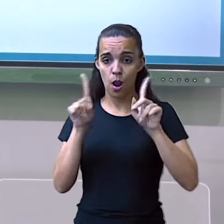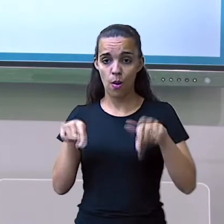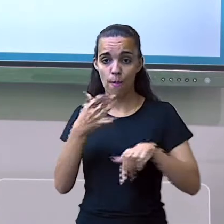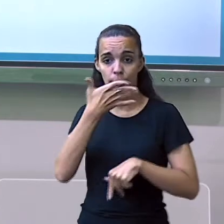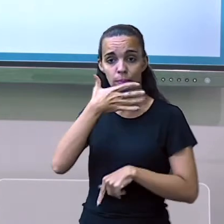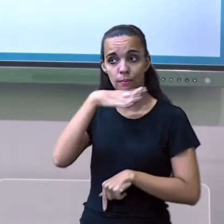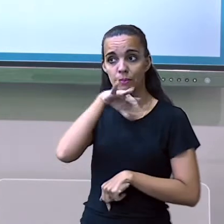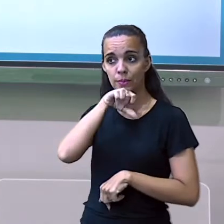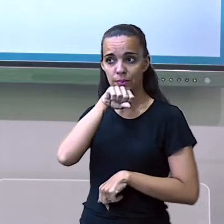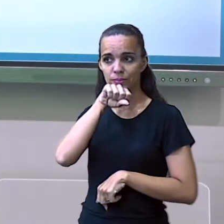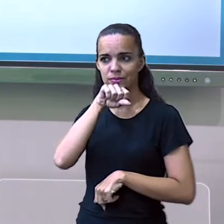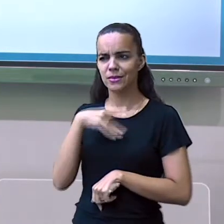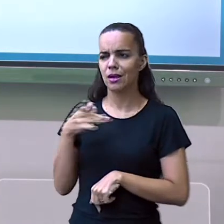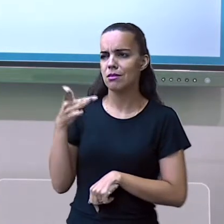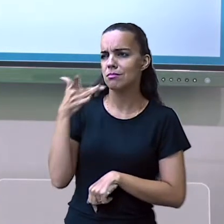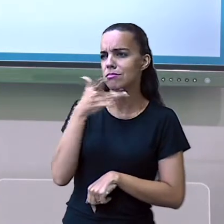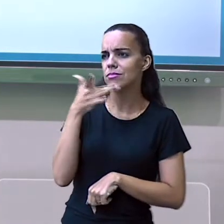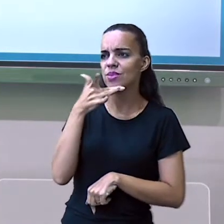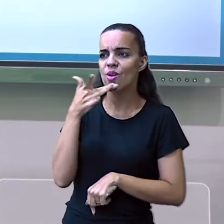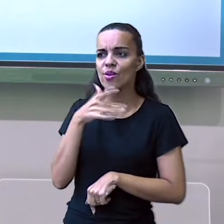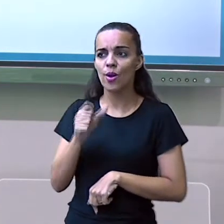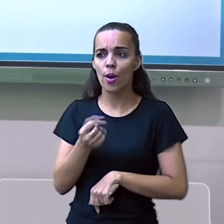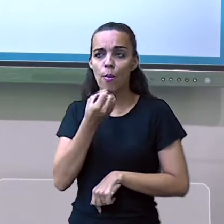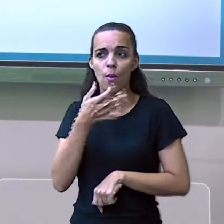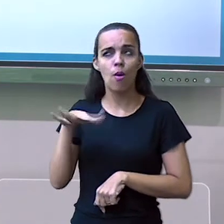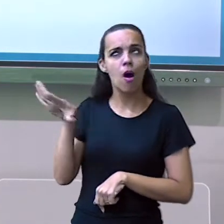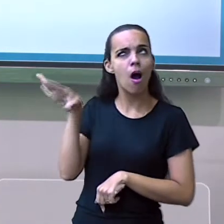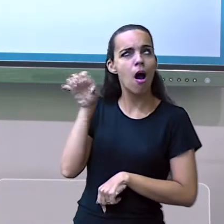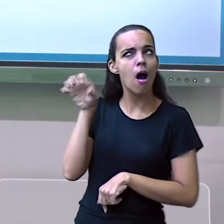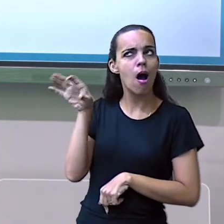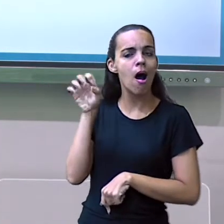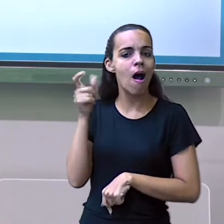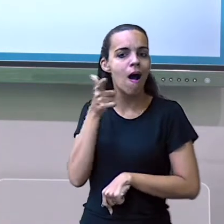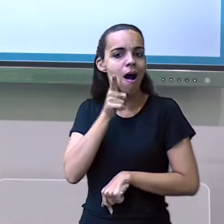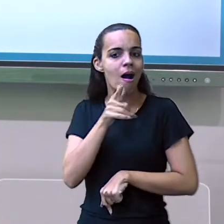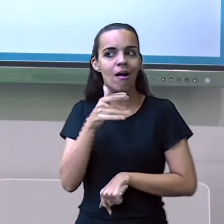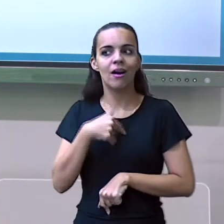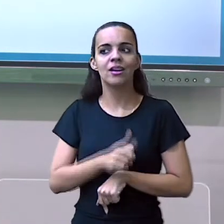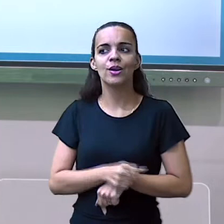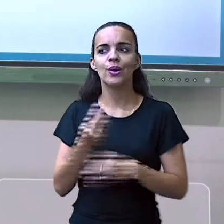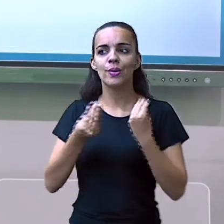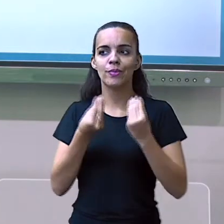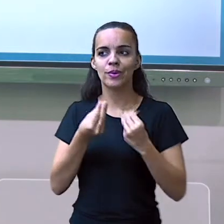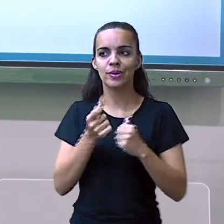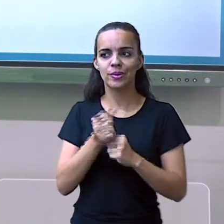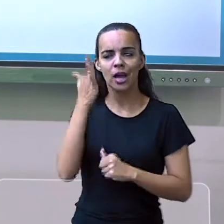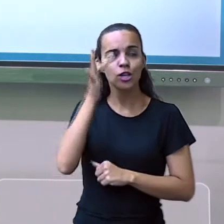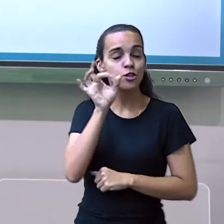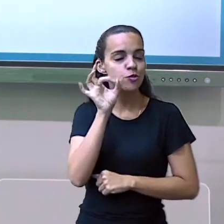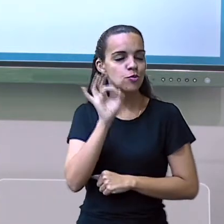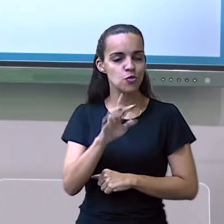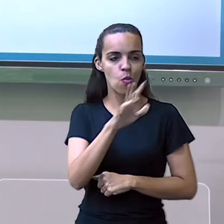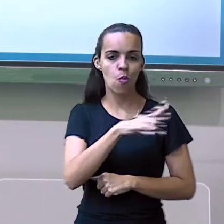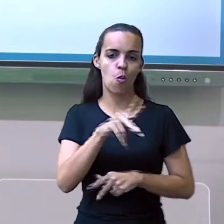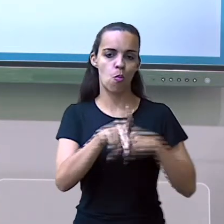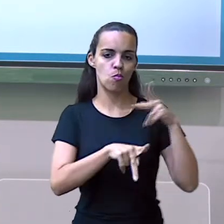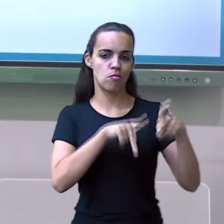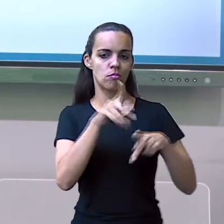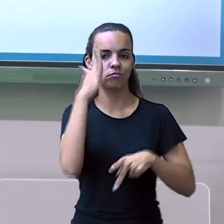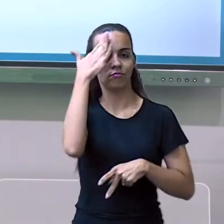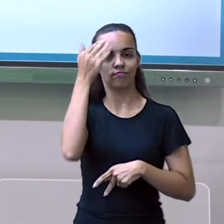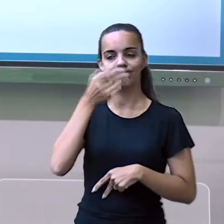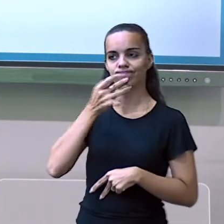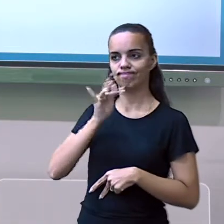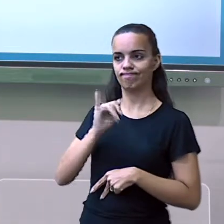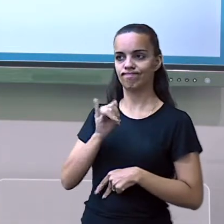os deliciosos casos como só mineiros sabem contar.